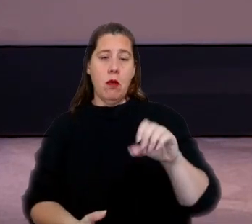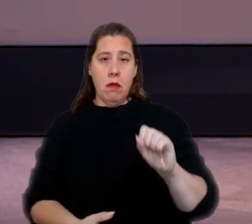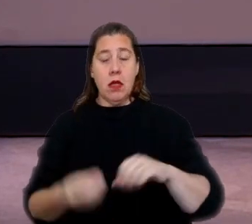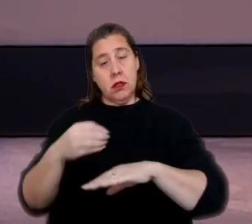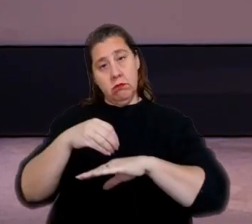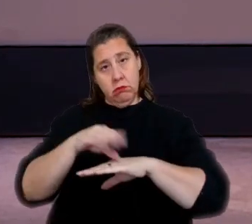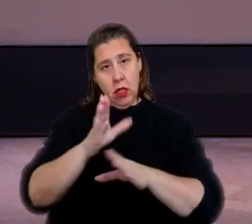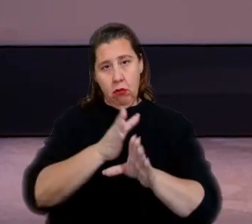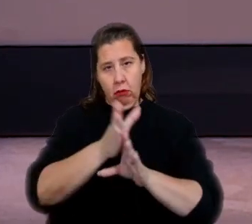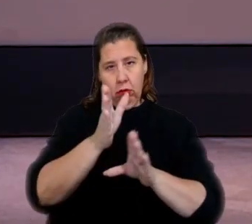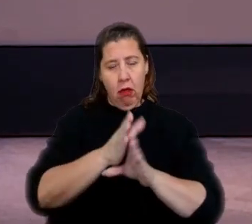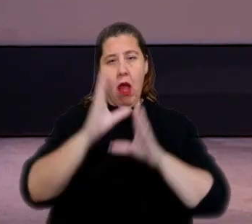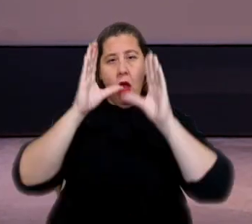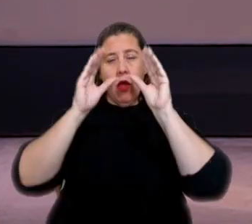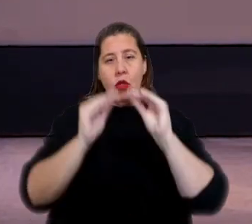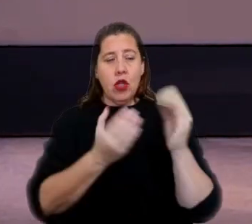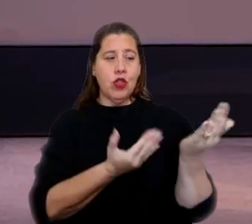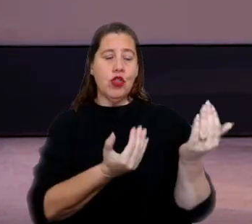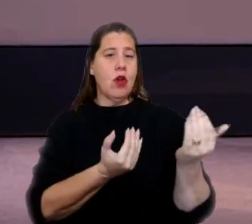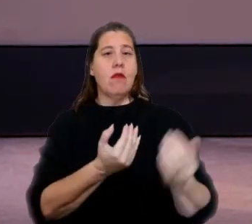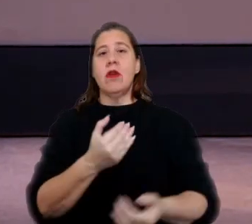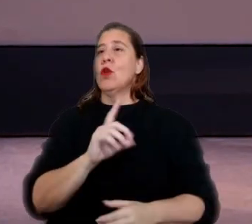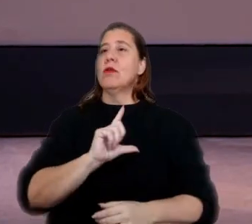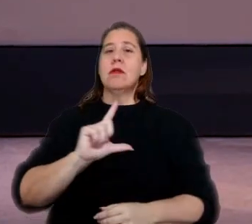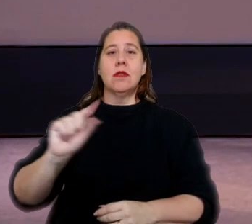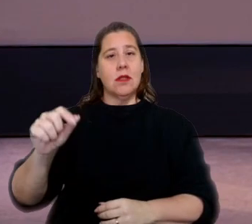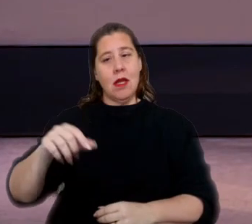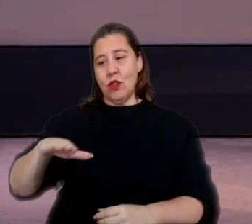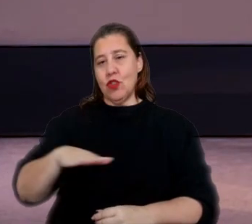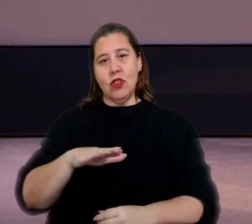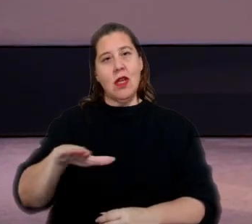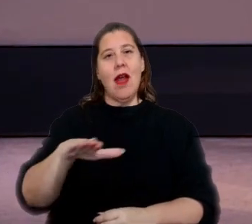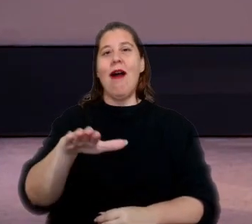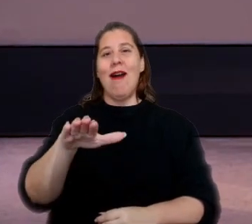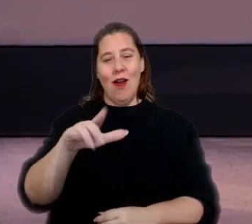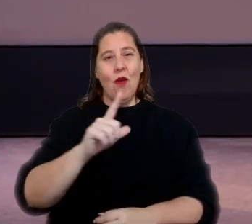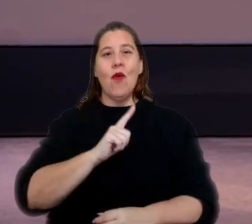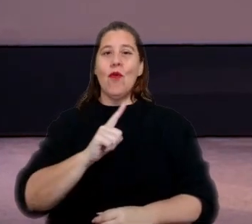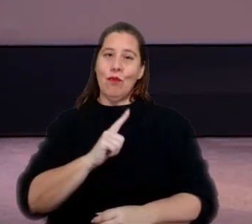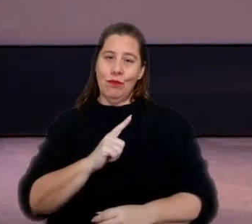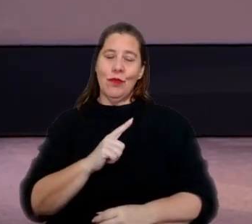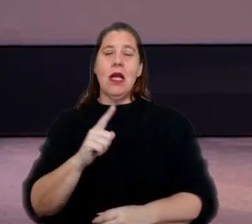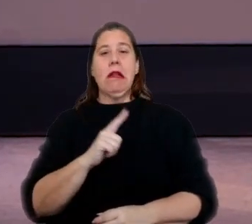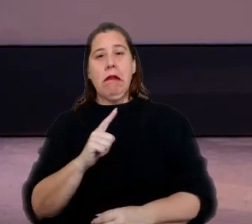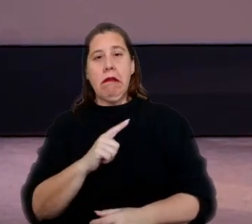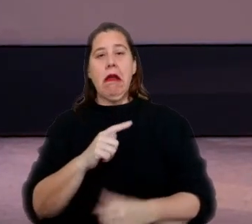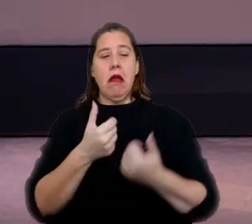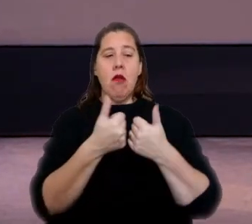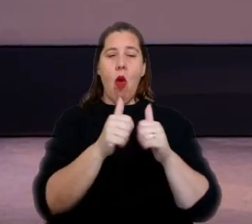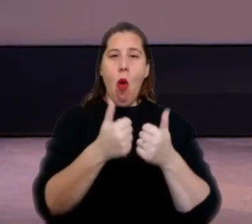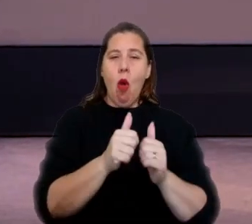à noite, né? Por causa de bebida e tudo, que os jovens, para os jovens não se matarem. Então, ter transporte